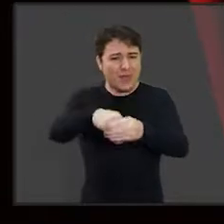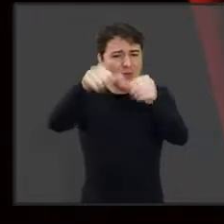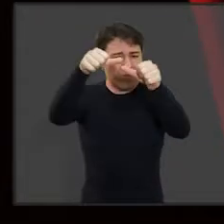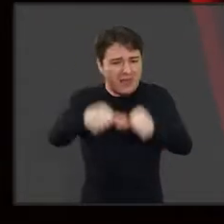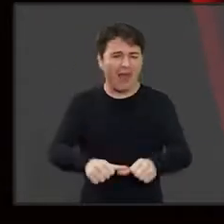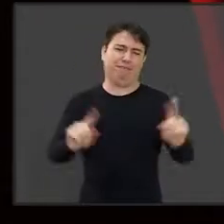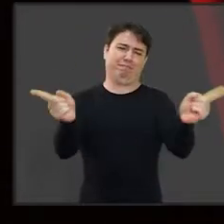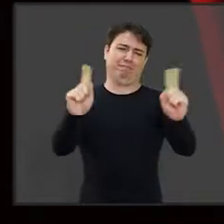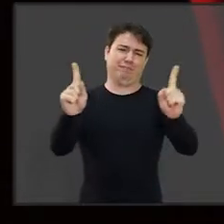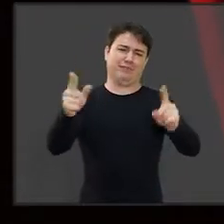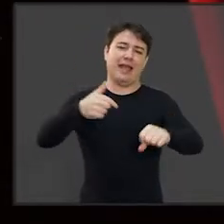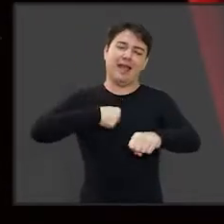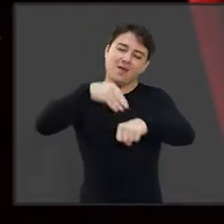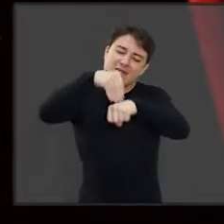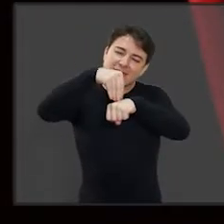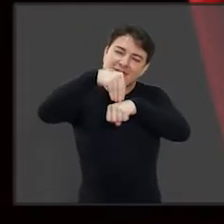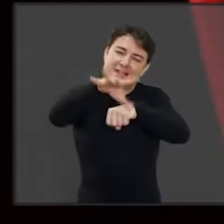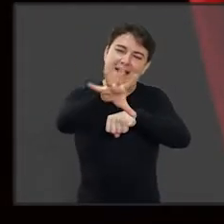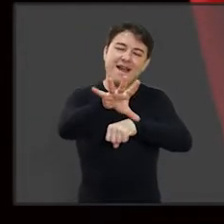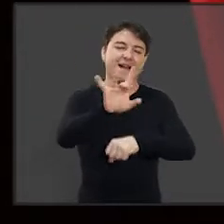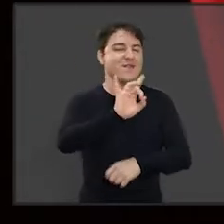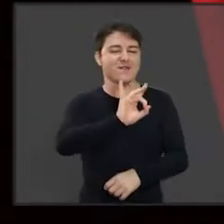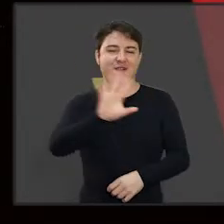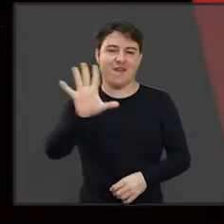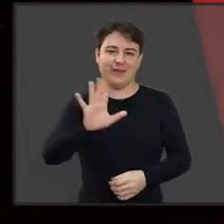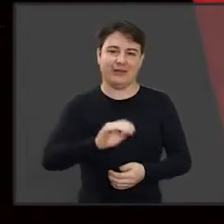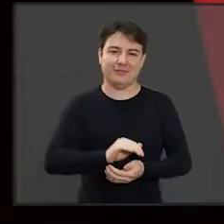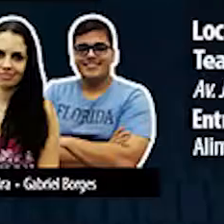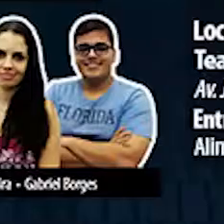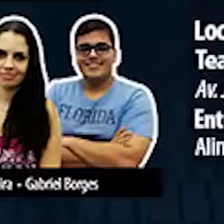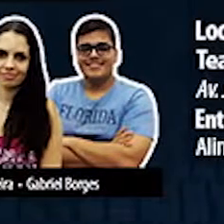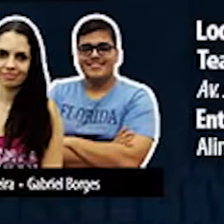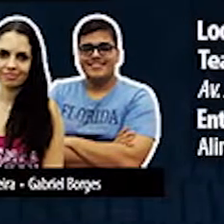mas não fique em casa. Acho que eu gostaria de deixar essa mensagem.